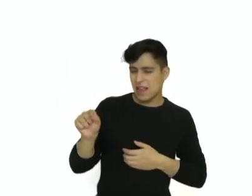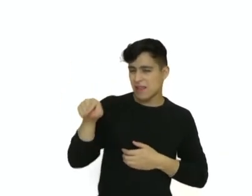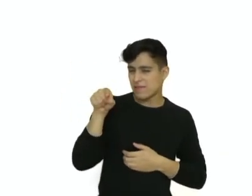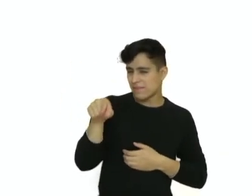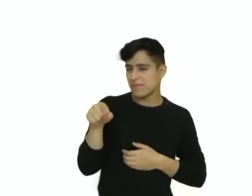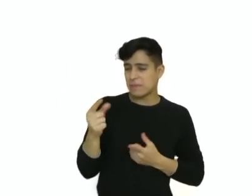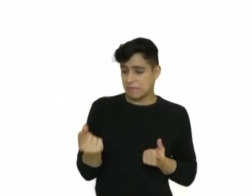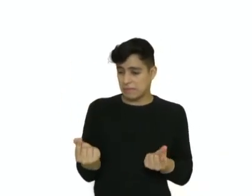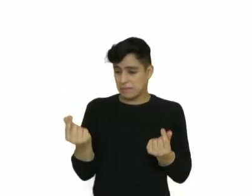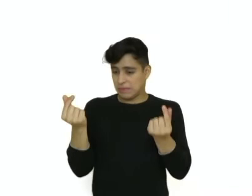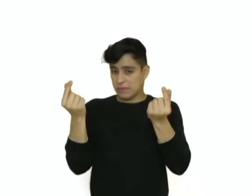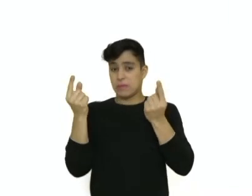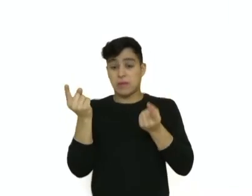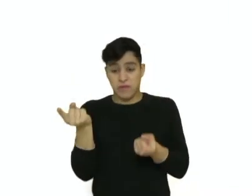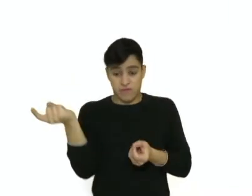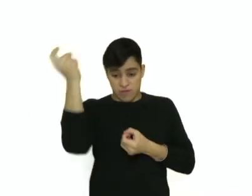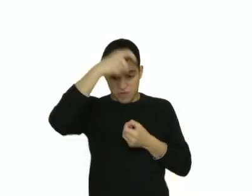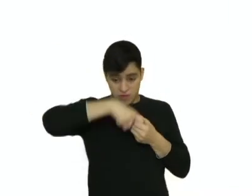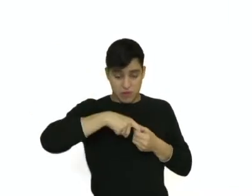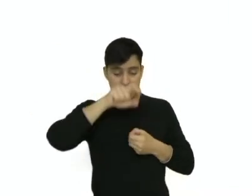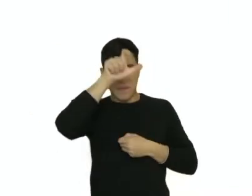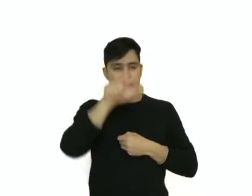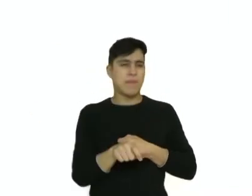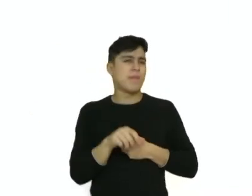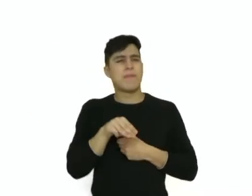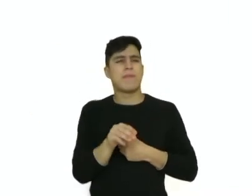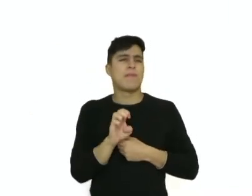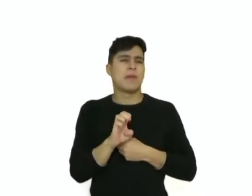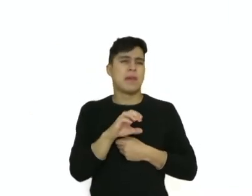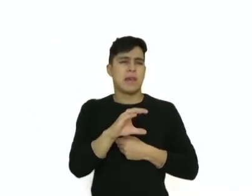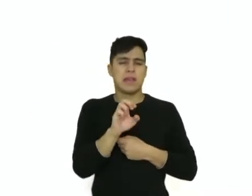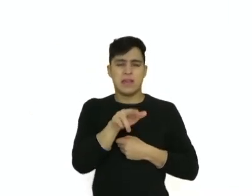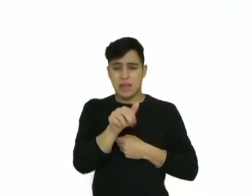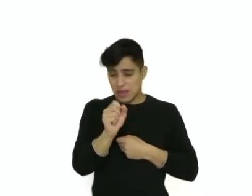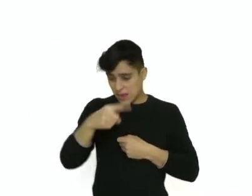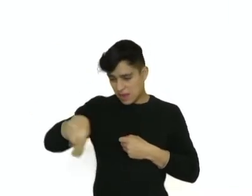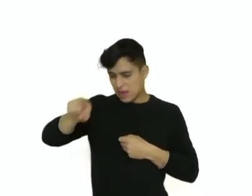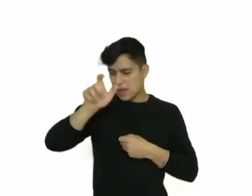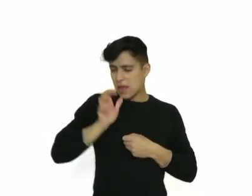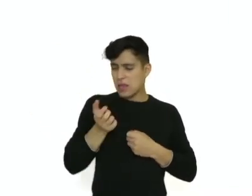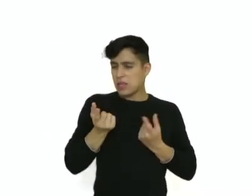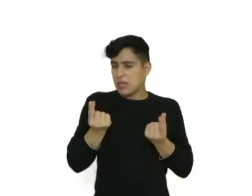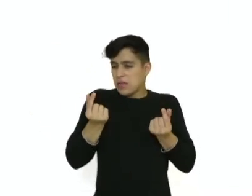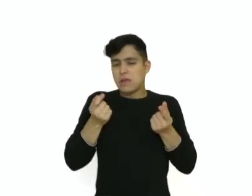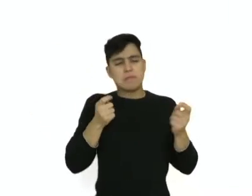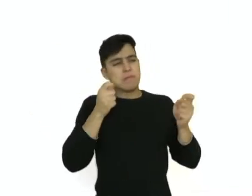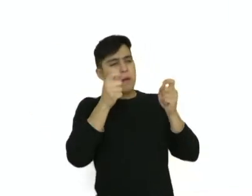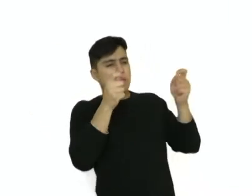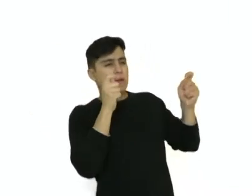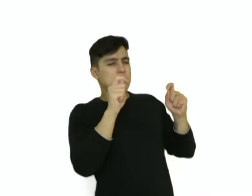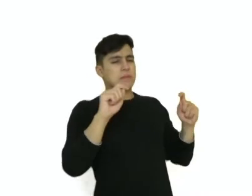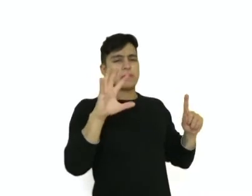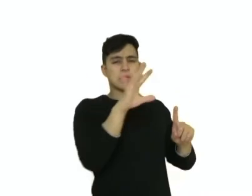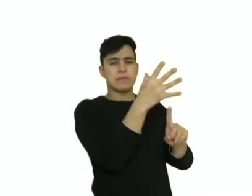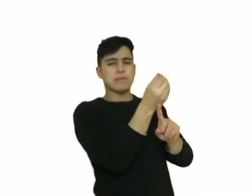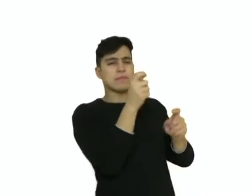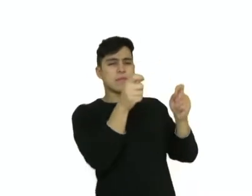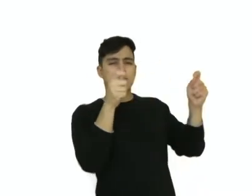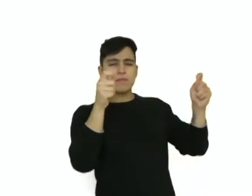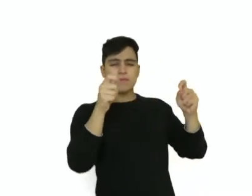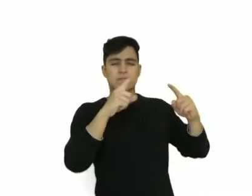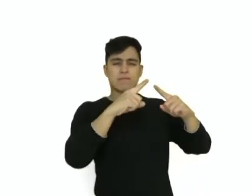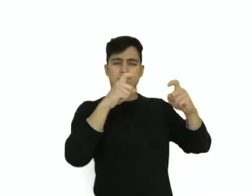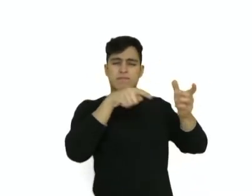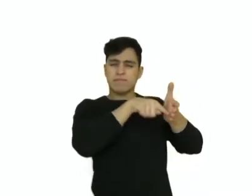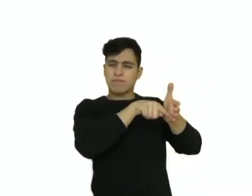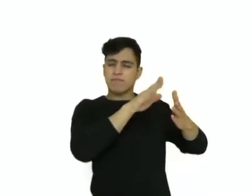dos mecenas, pessoas ricas que patrocinavam produções artísticas e científicas. A riqueza das